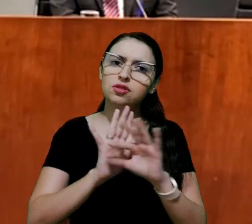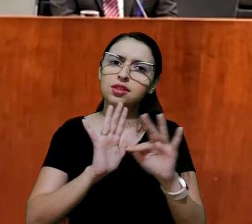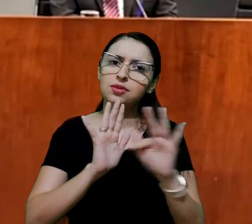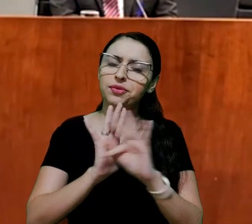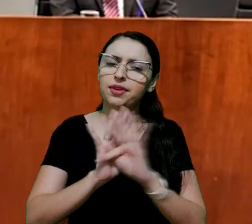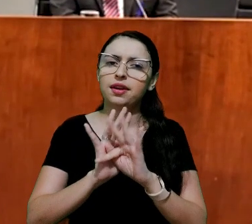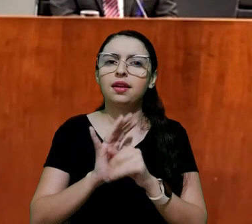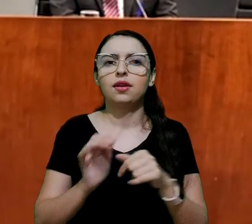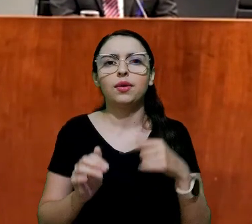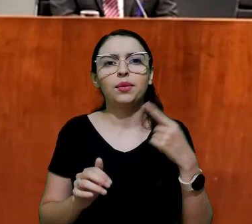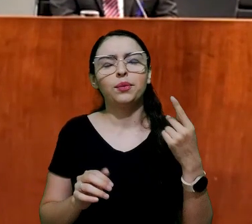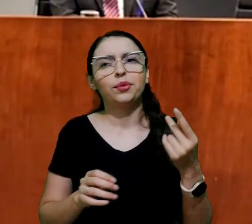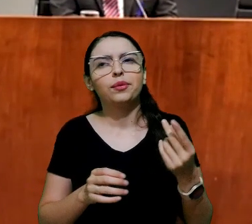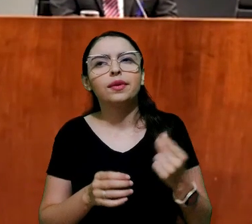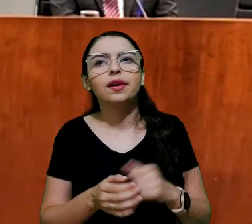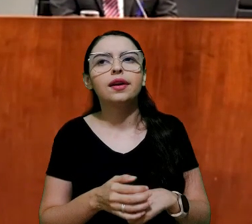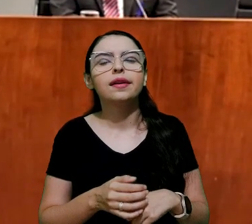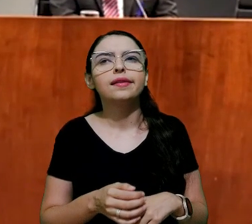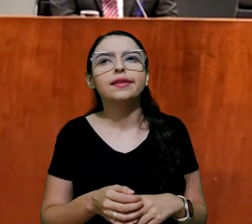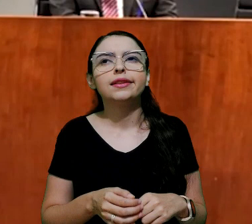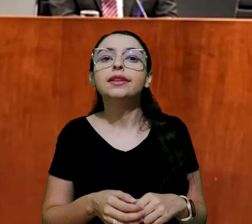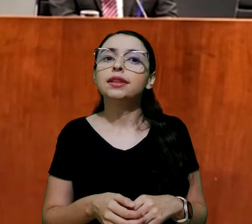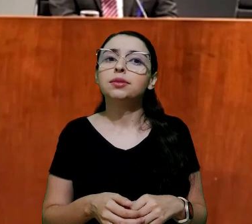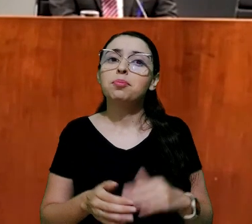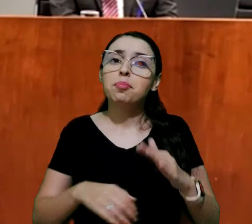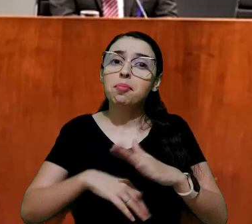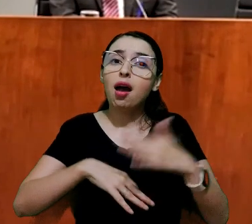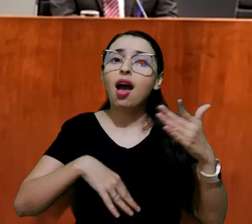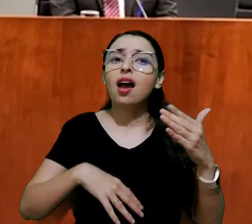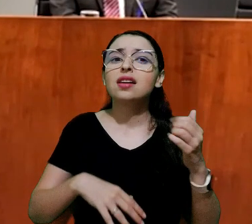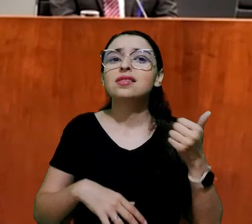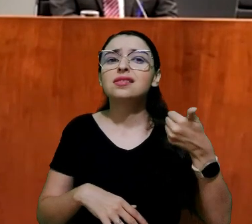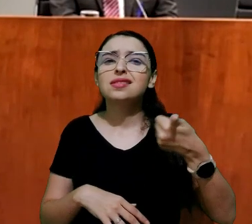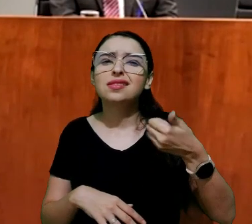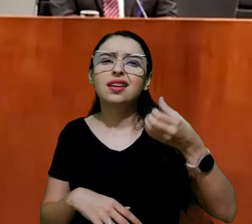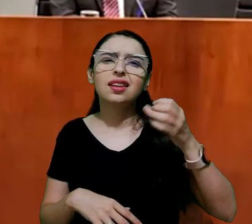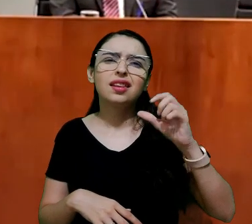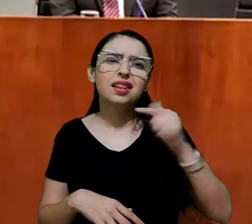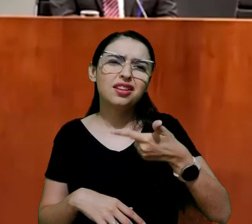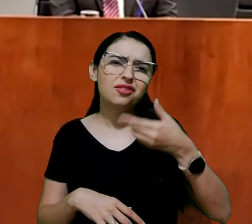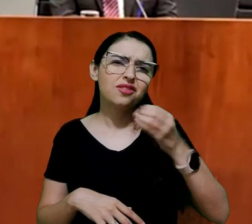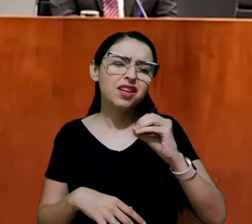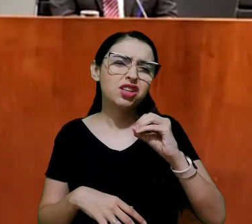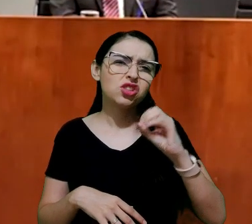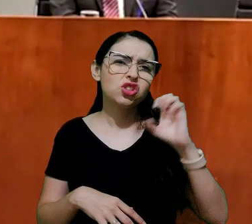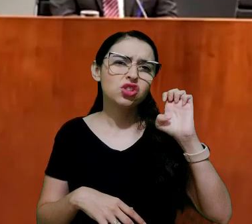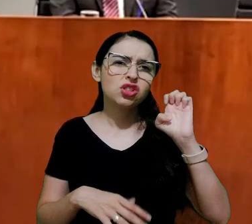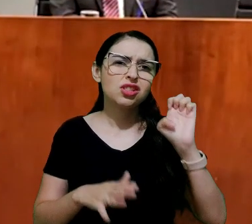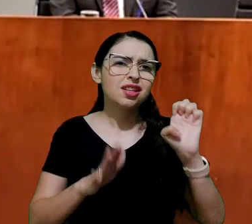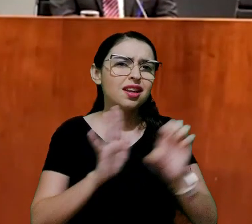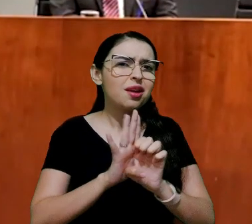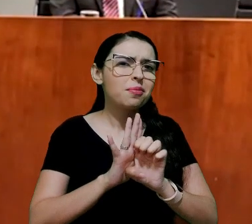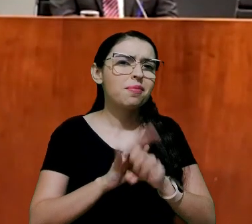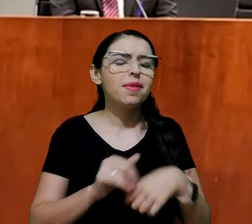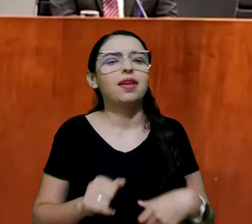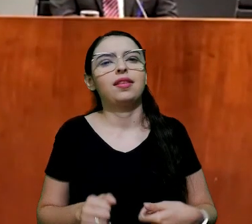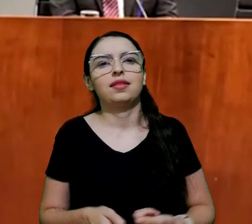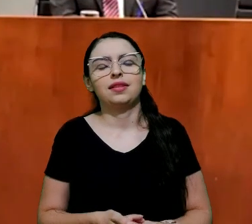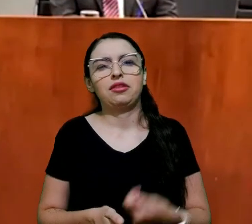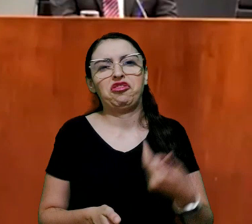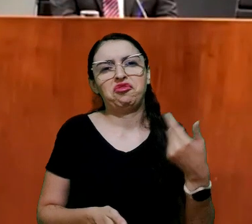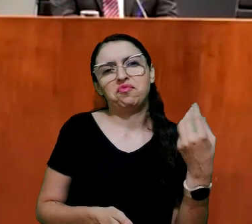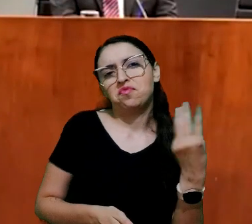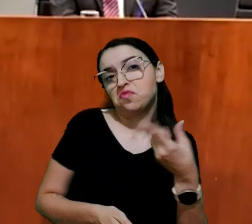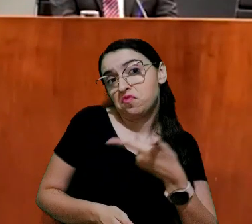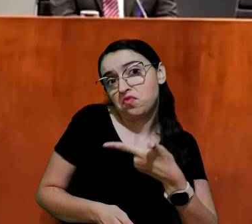de 120 emendas no Brasil, em 20 anos, em 30 anos. Então, quer dizer, 20 anos de direito